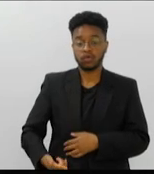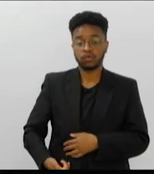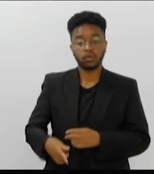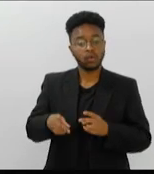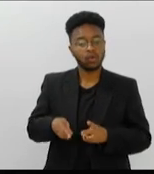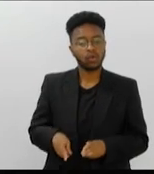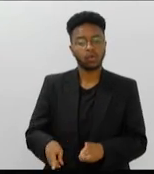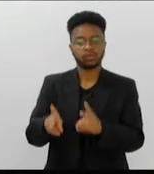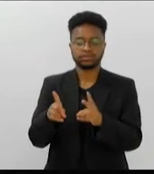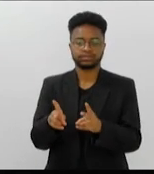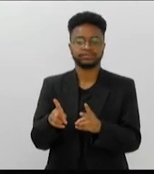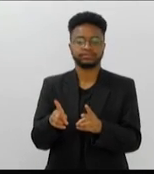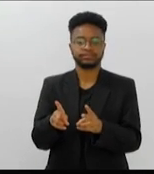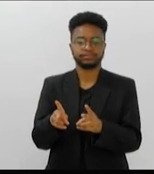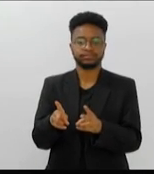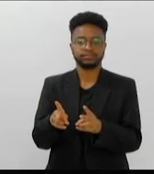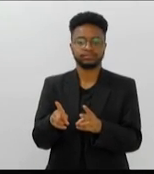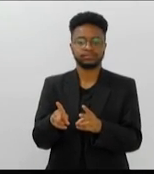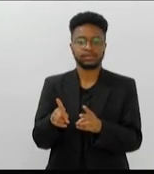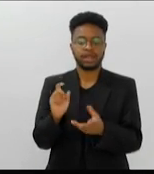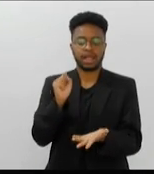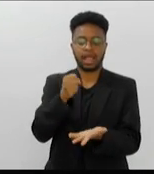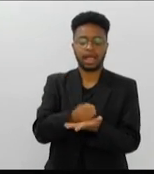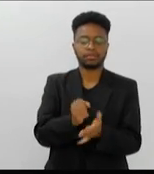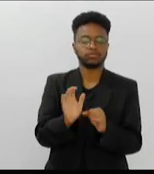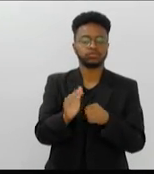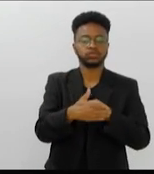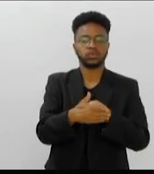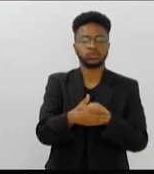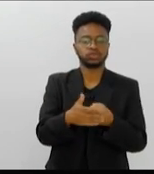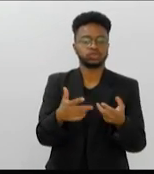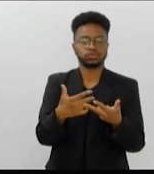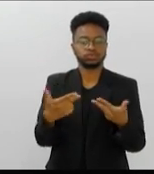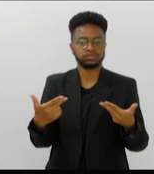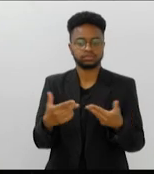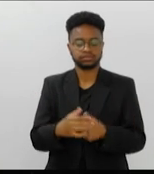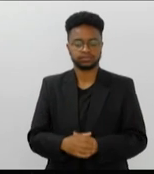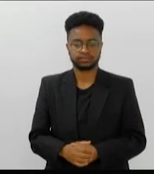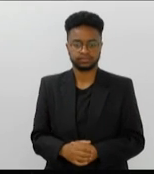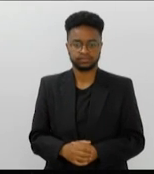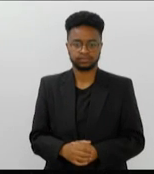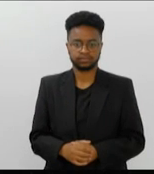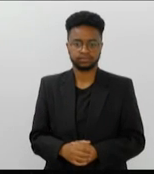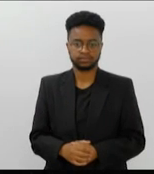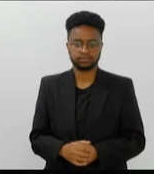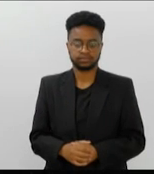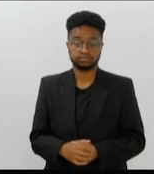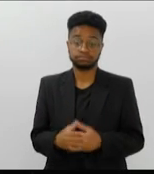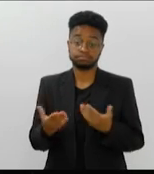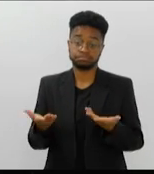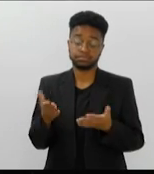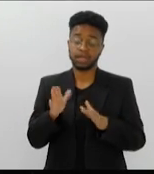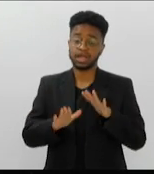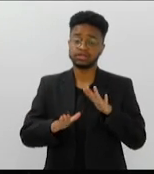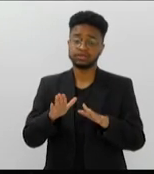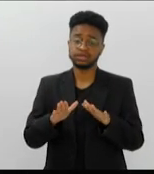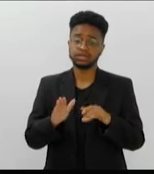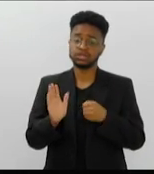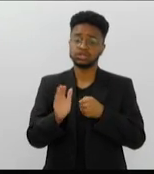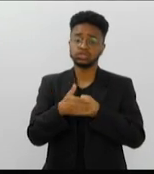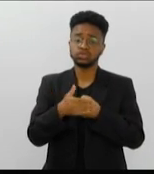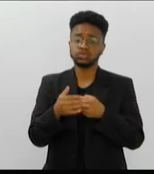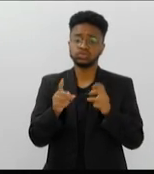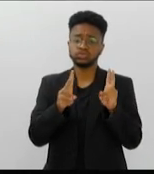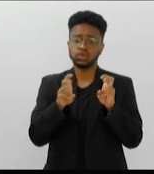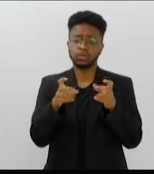insiste nesses carimbos de sigilo, de muitas vezes de sigilo sobre